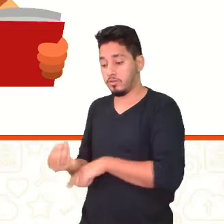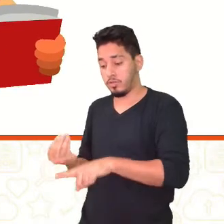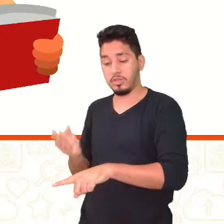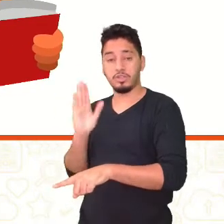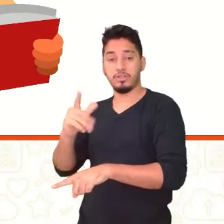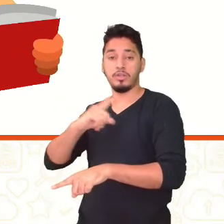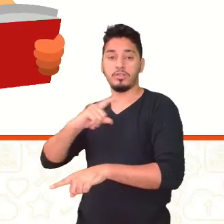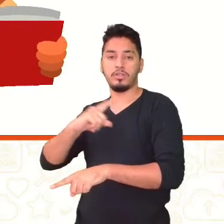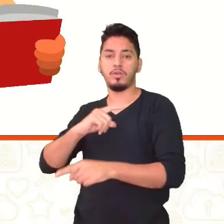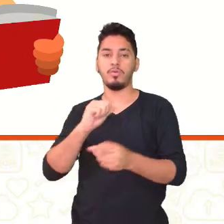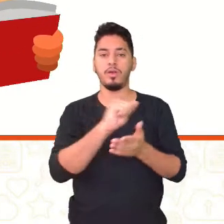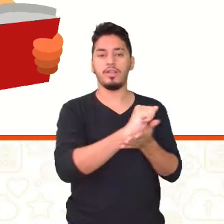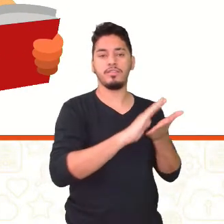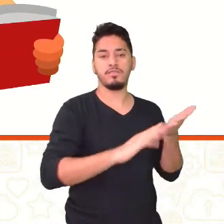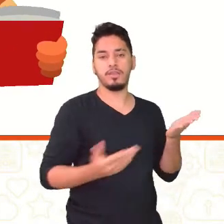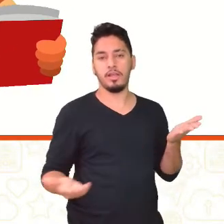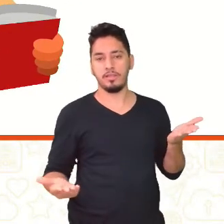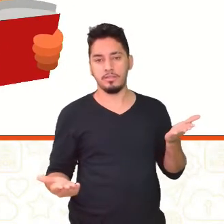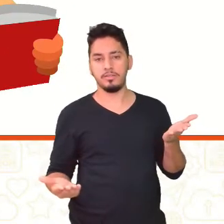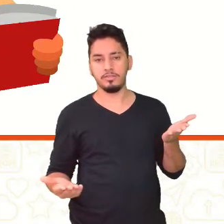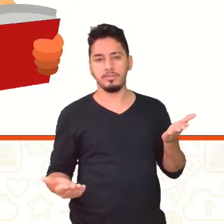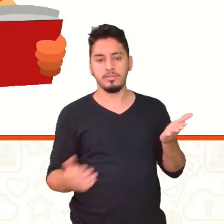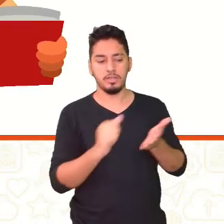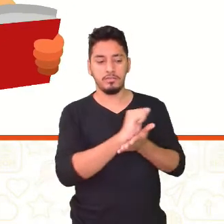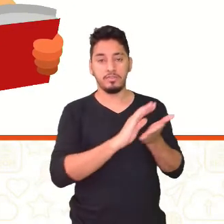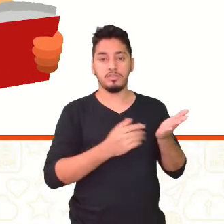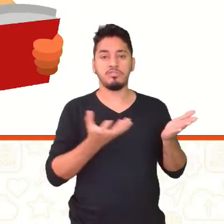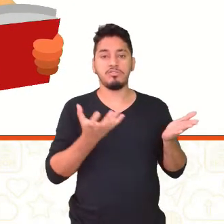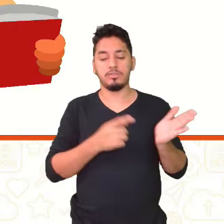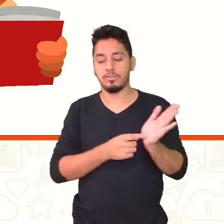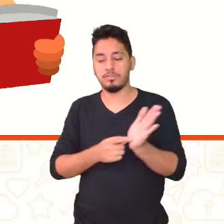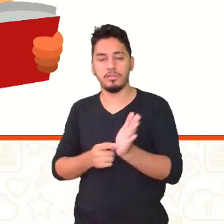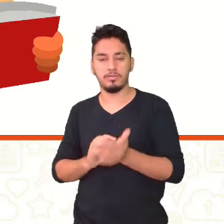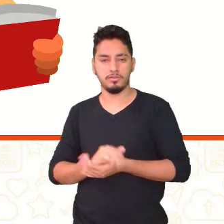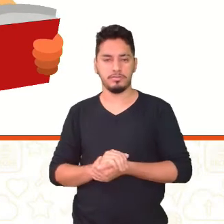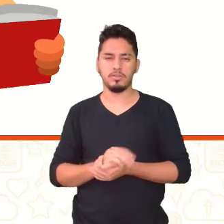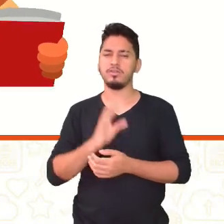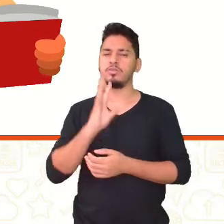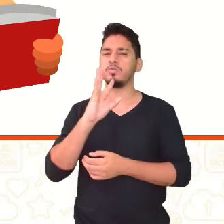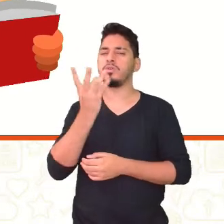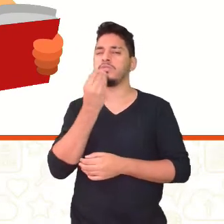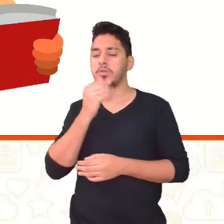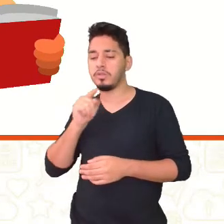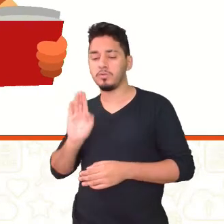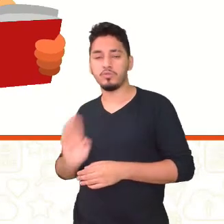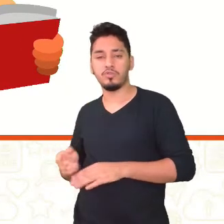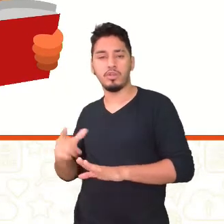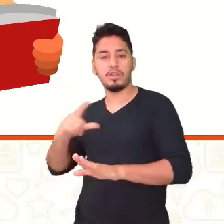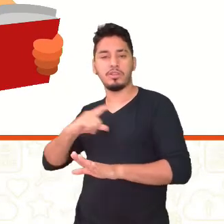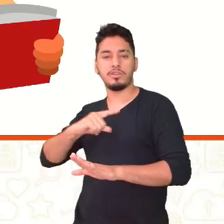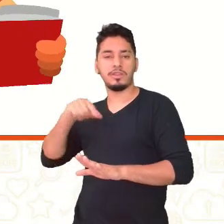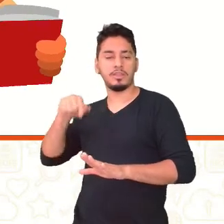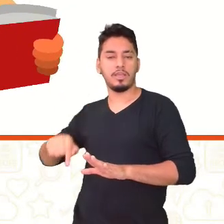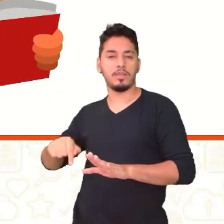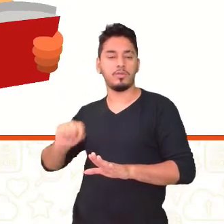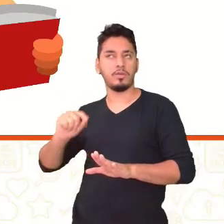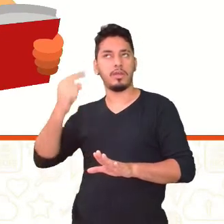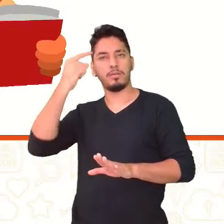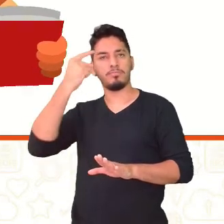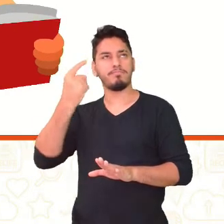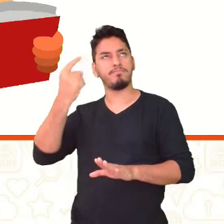que a gente está propondo, né, com o material que a gente está ofertando. Esses conhecimentos prévios, eles fazem com que eles